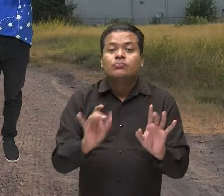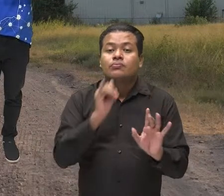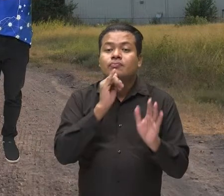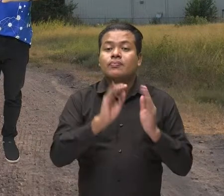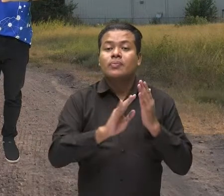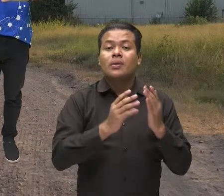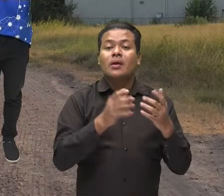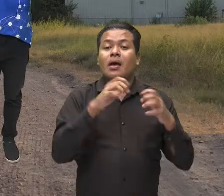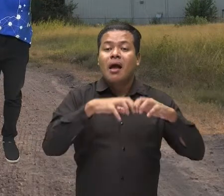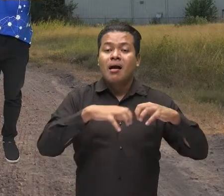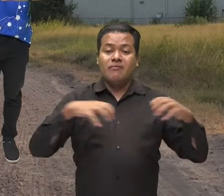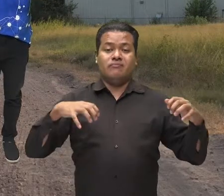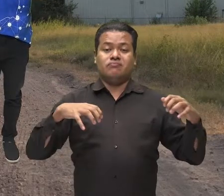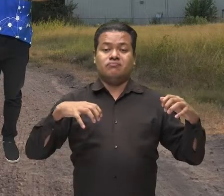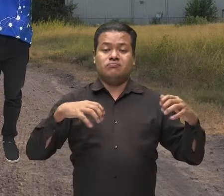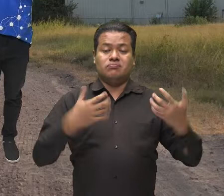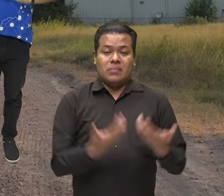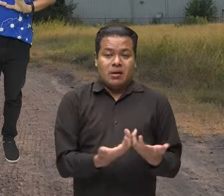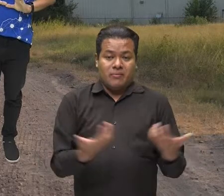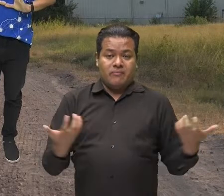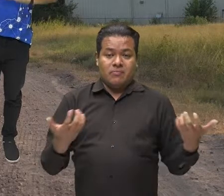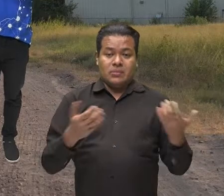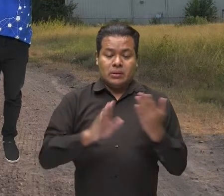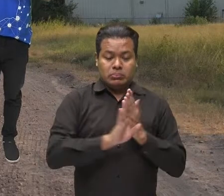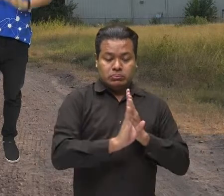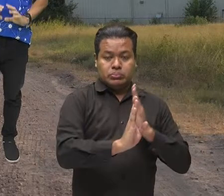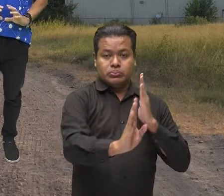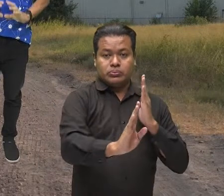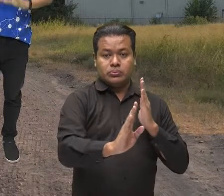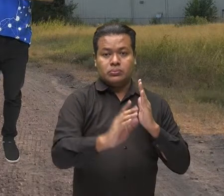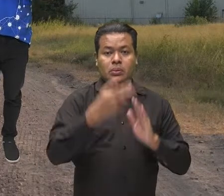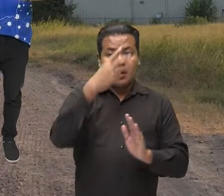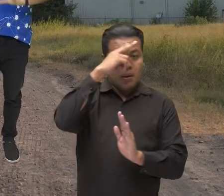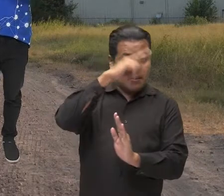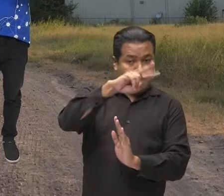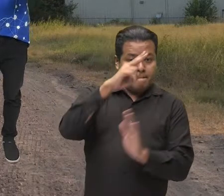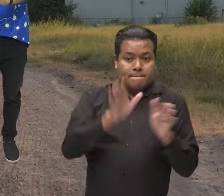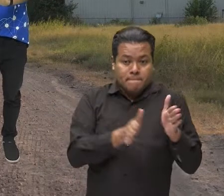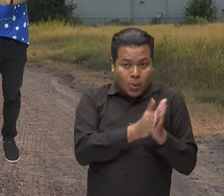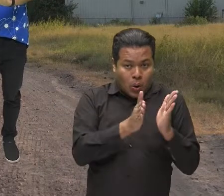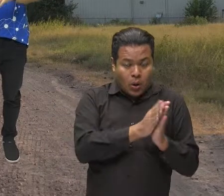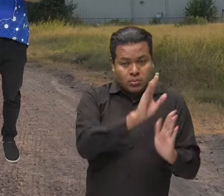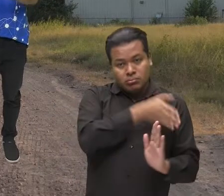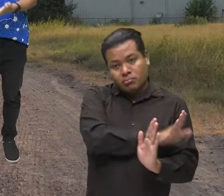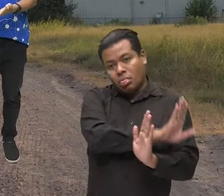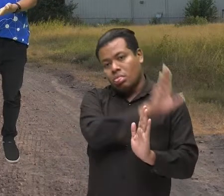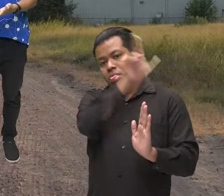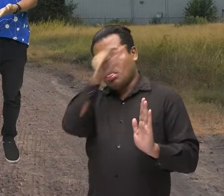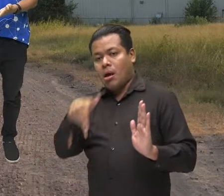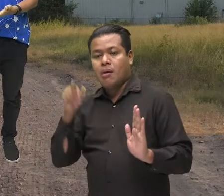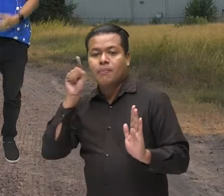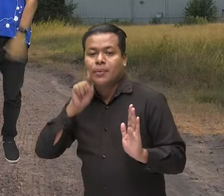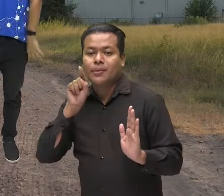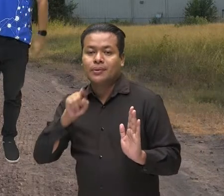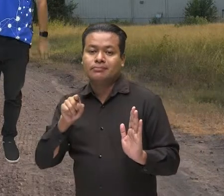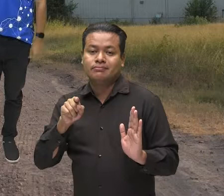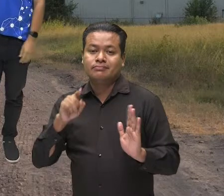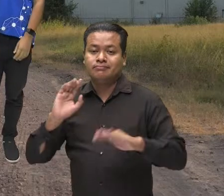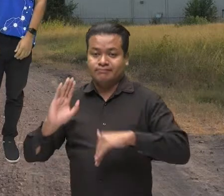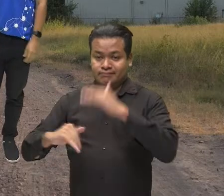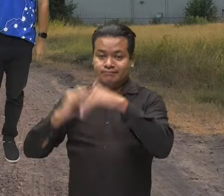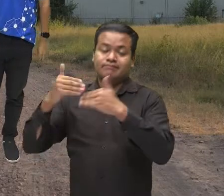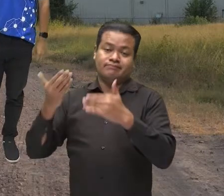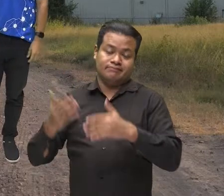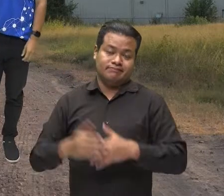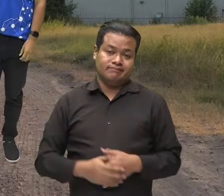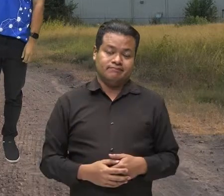tentar inibir a entrada de pessoas do México, que é um país pobre, para os Estados Unidos, que é um país desenvolvido, né? Nessa próxima tela a